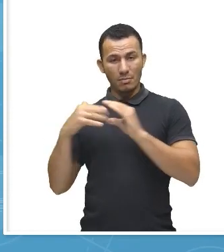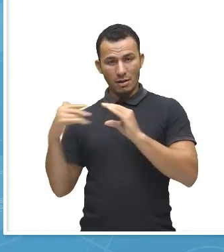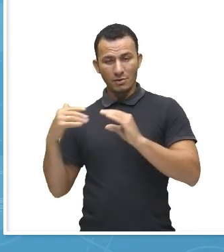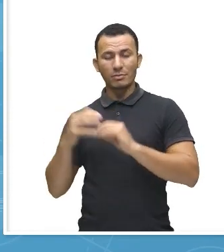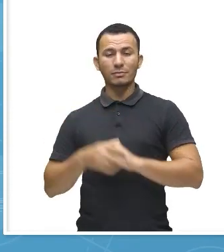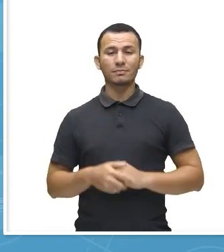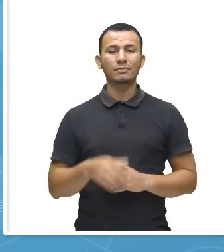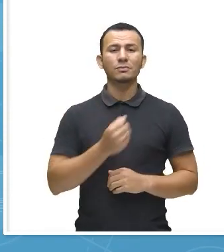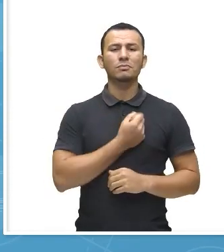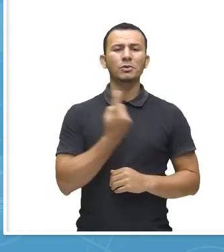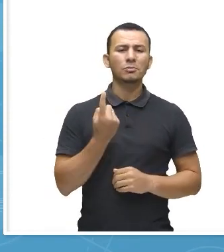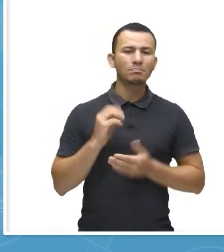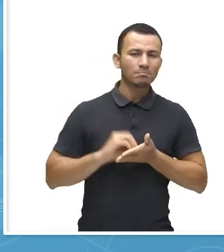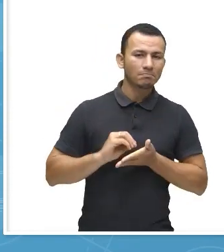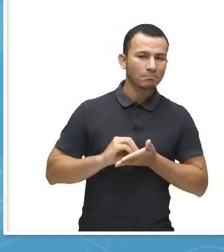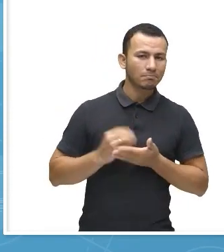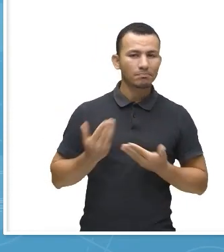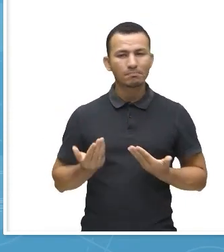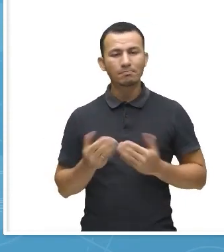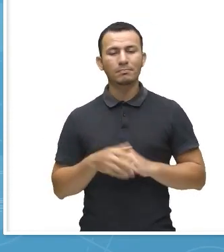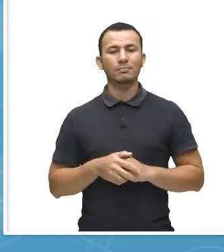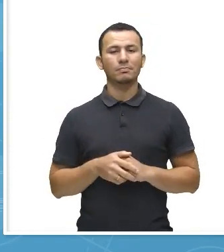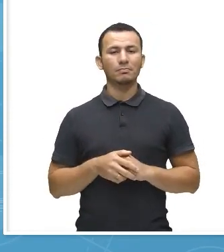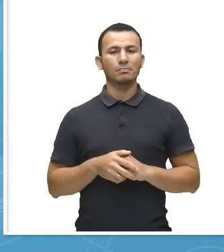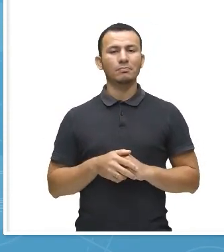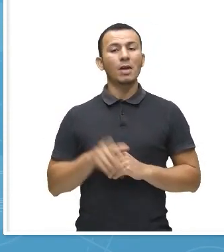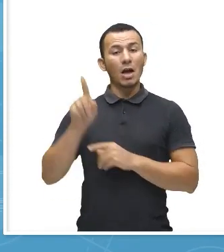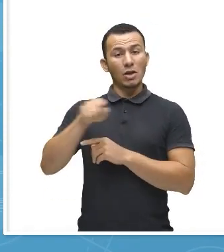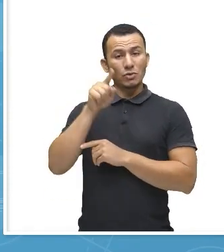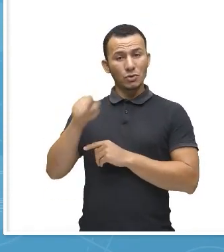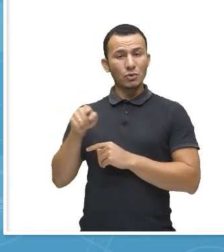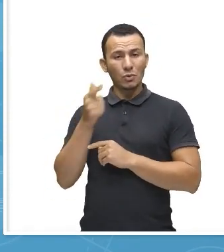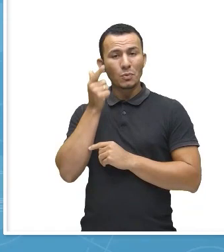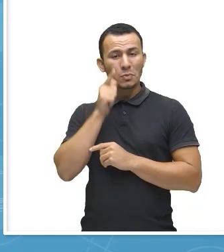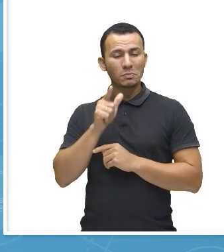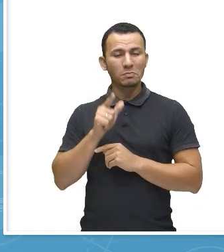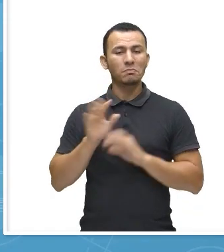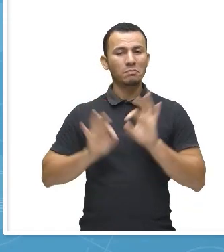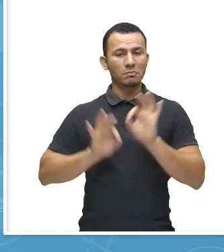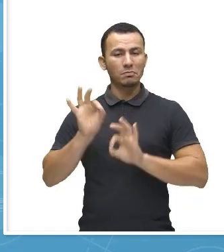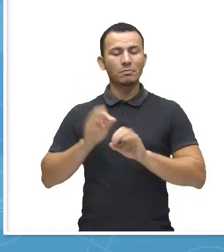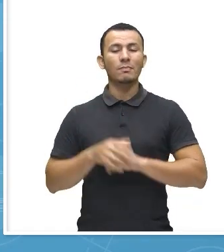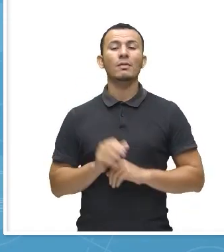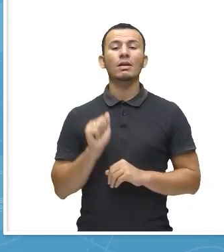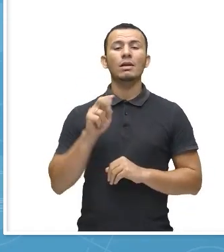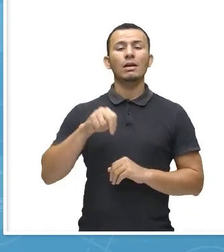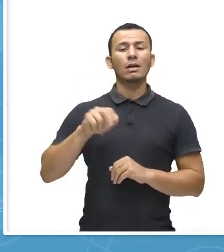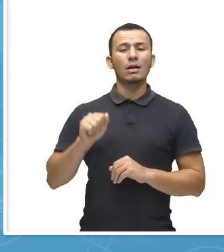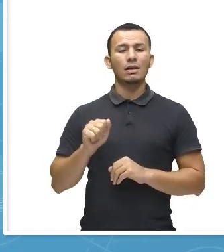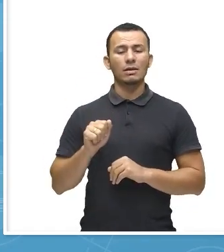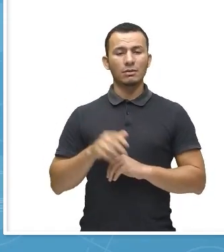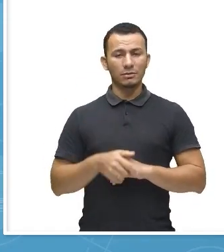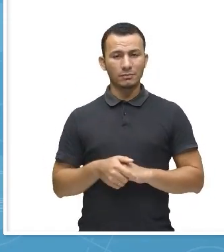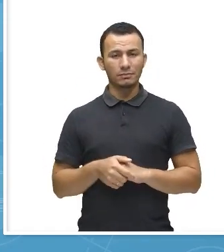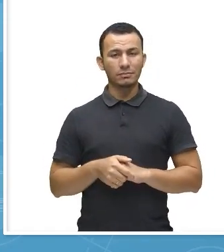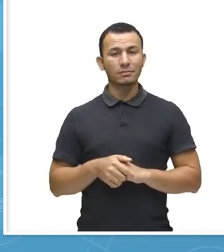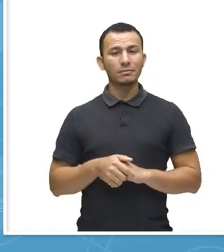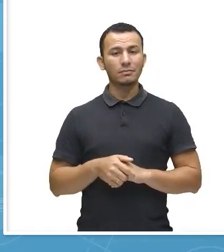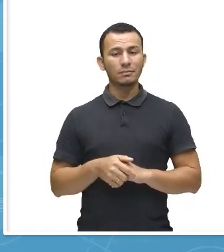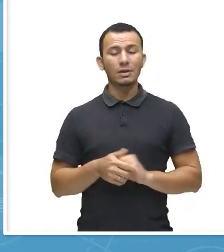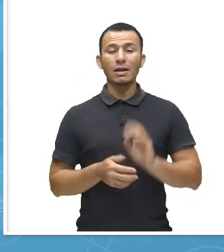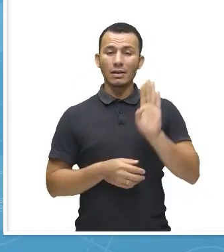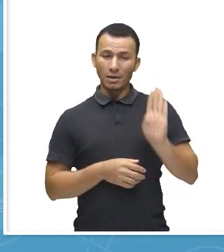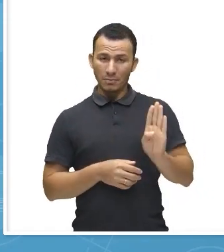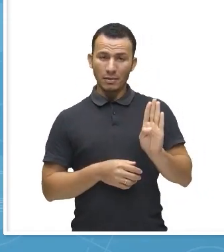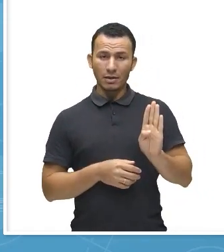da questão 1. Olha só, mandou até marcado com X aí, ó. A Ana Caroline respondeu aí, letra B,